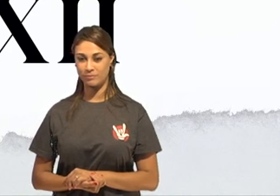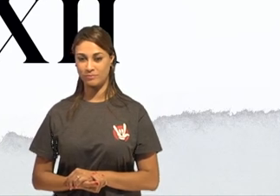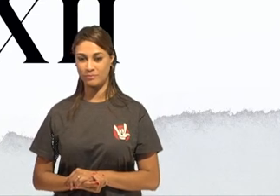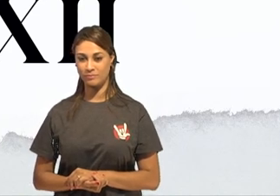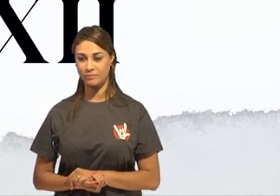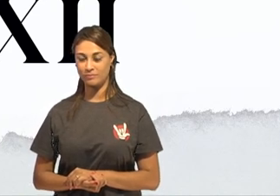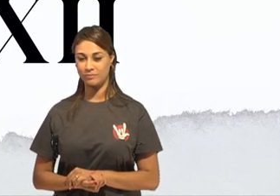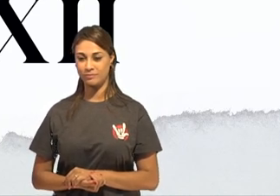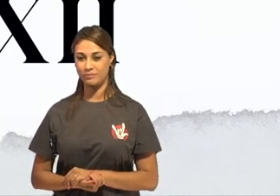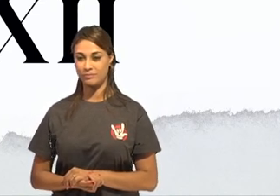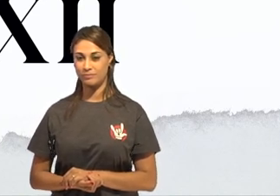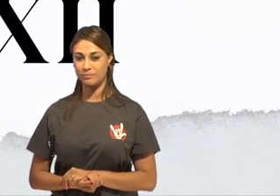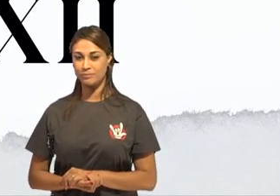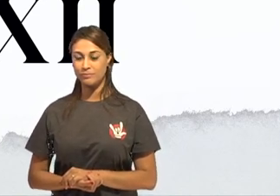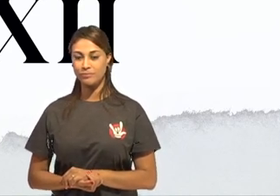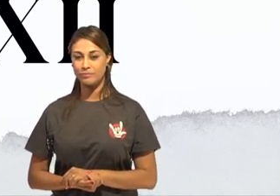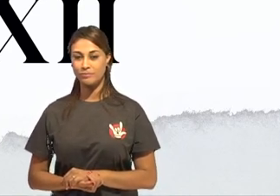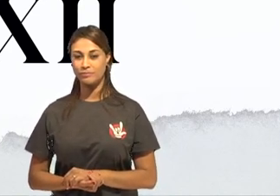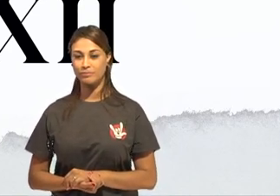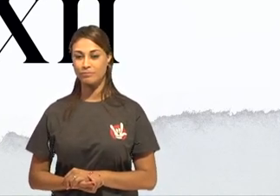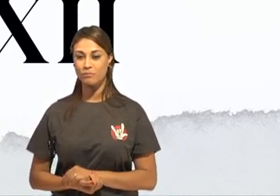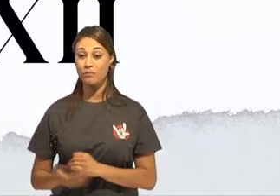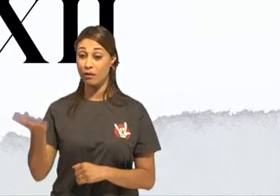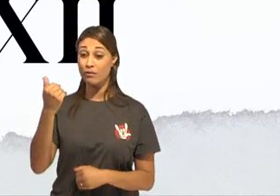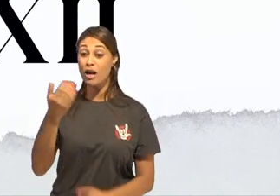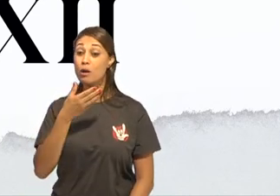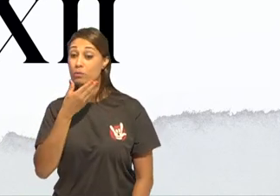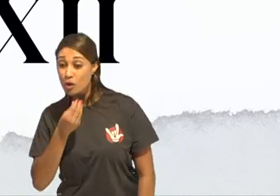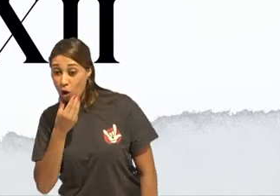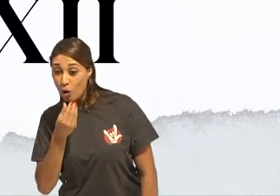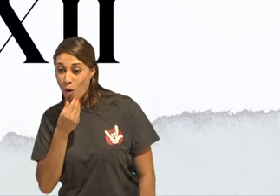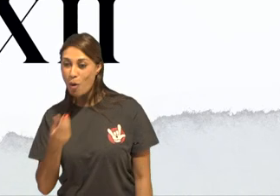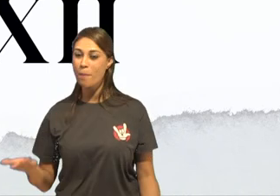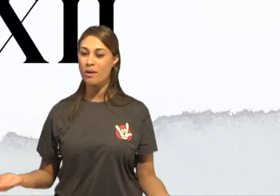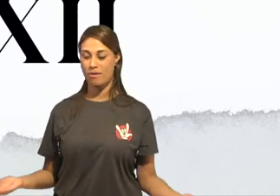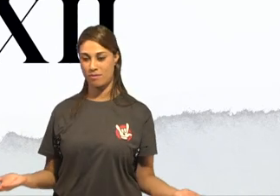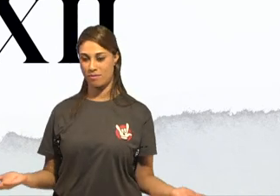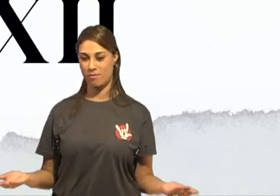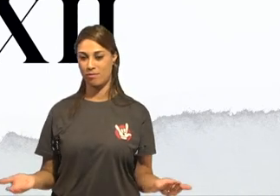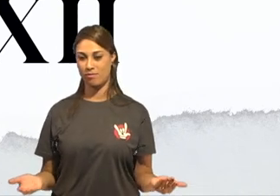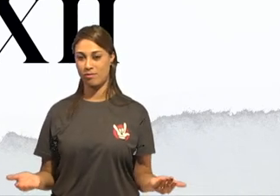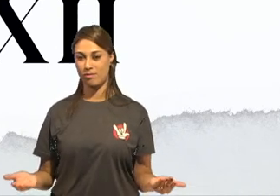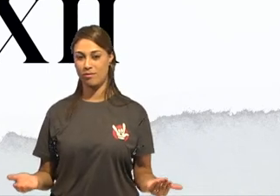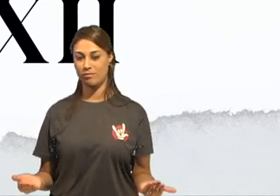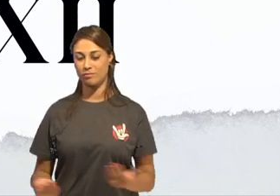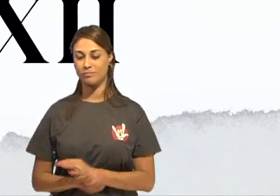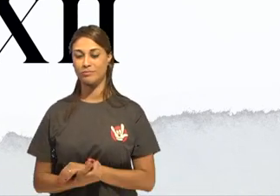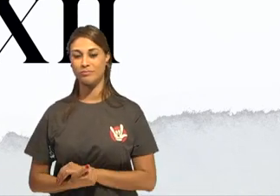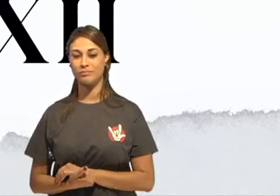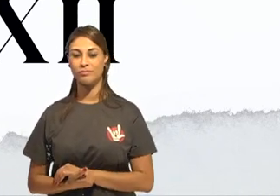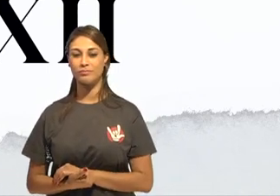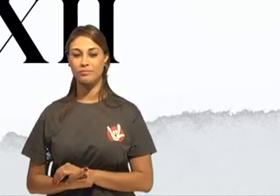5 segundos. Vamos lá, homens. Na última a gente perdeu. Vamos, homens. 3 segundos.